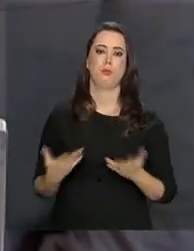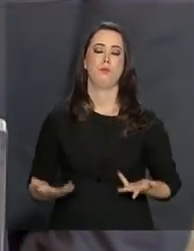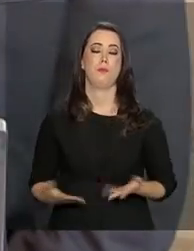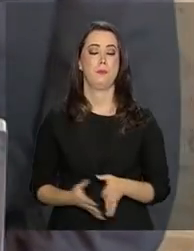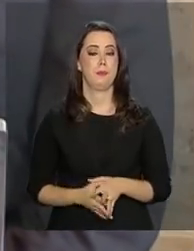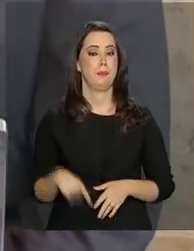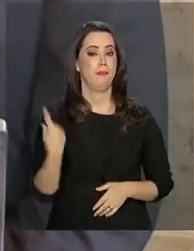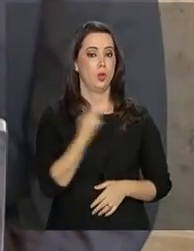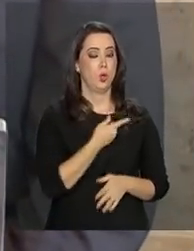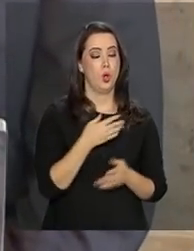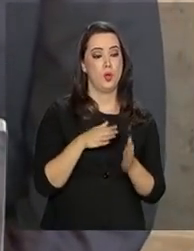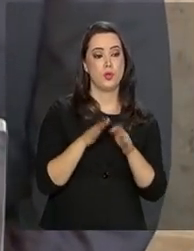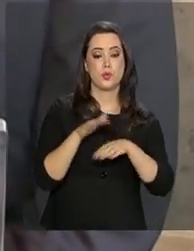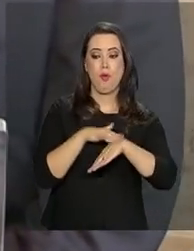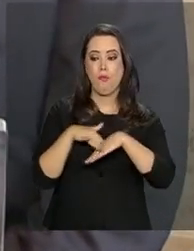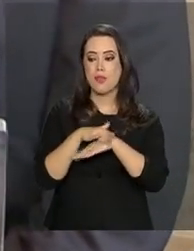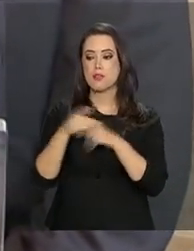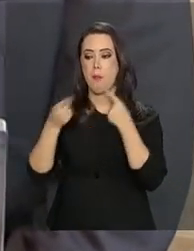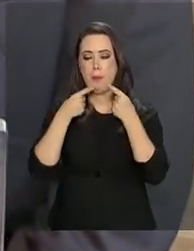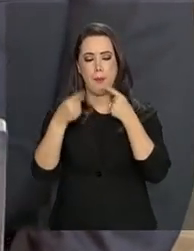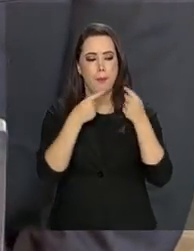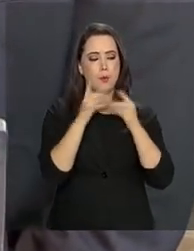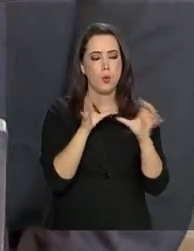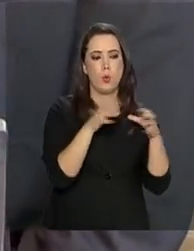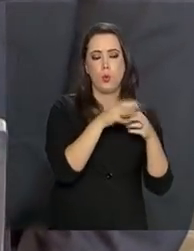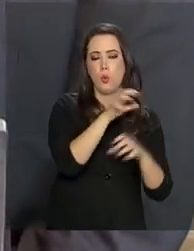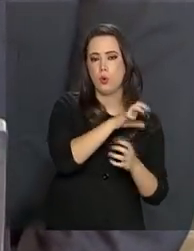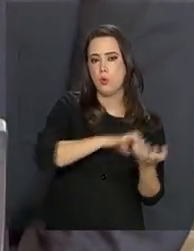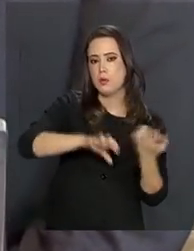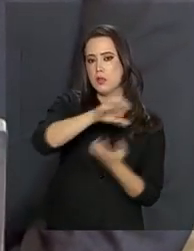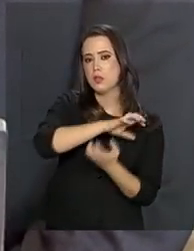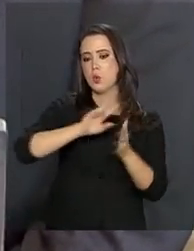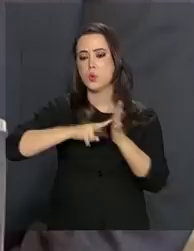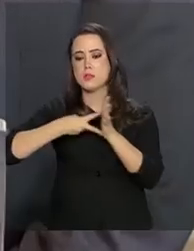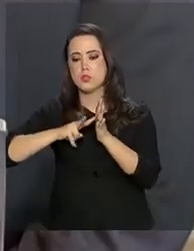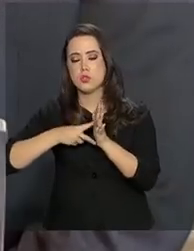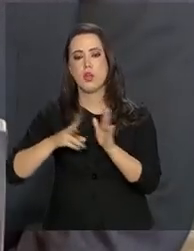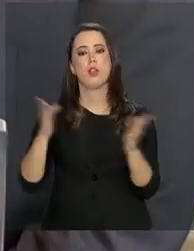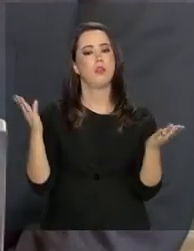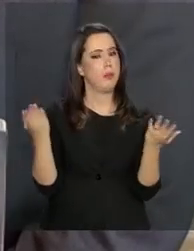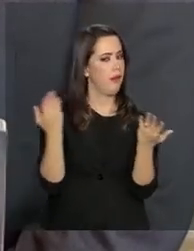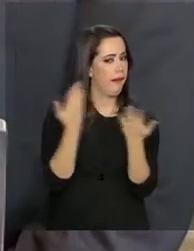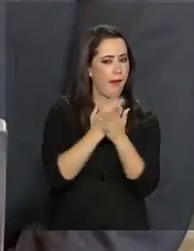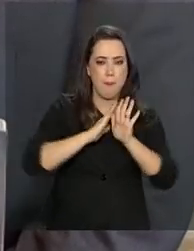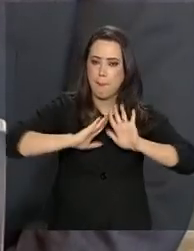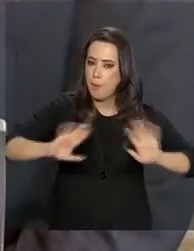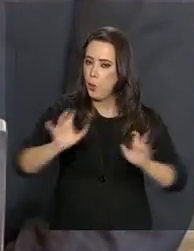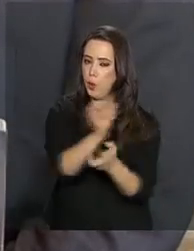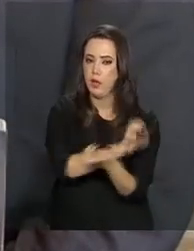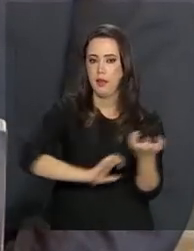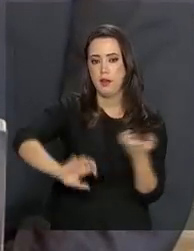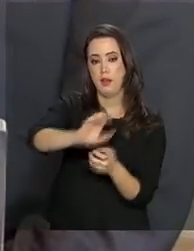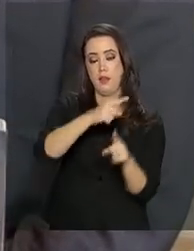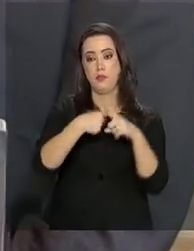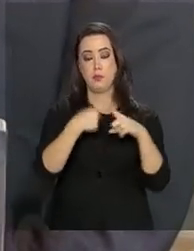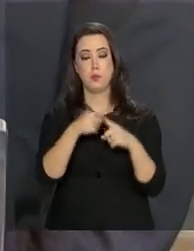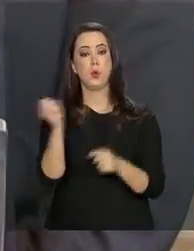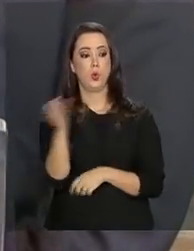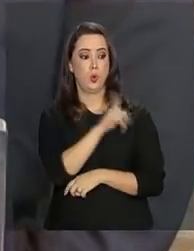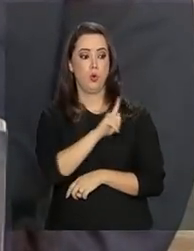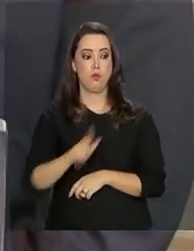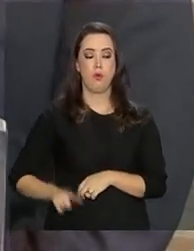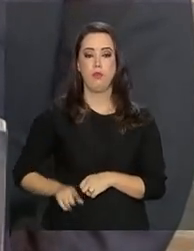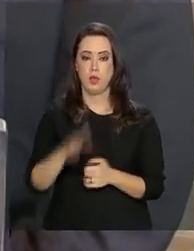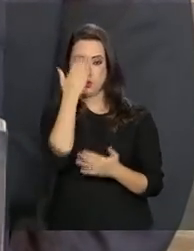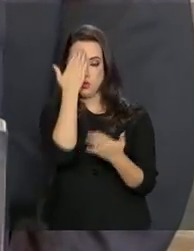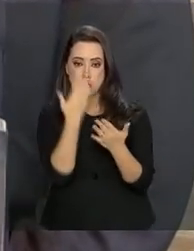grevista com sindicatos as greves foram suspensas com a credibilidade do novo governador e que nos